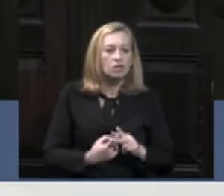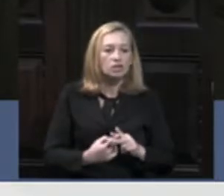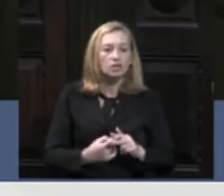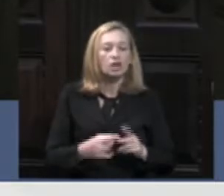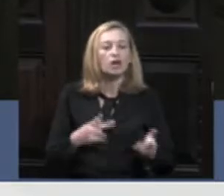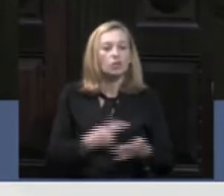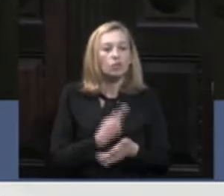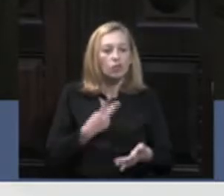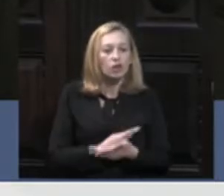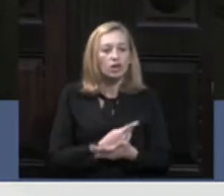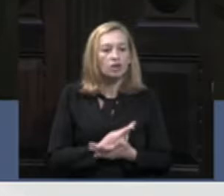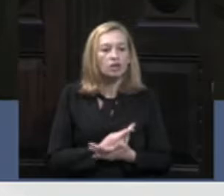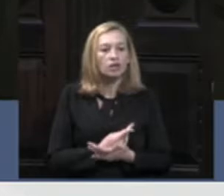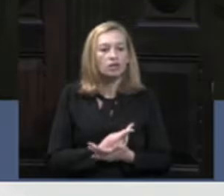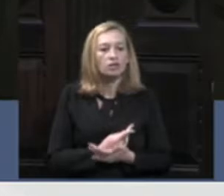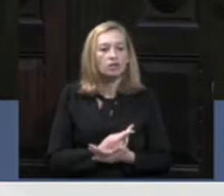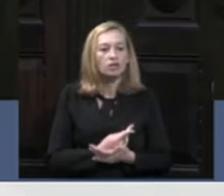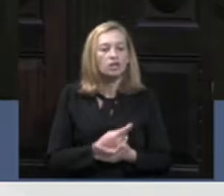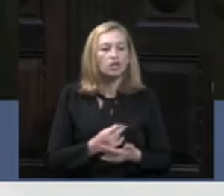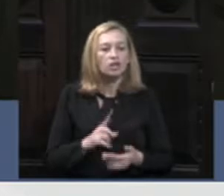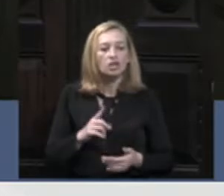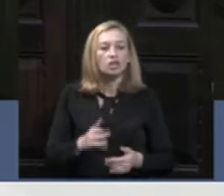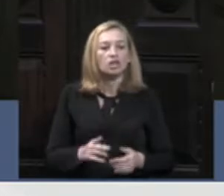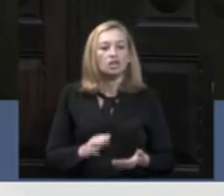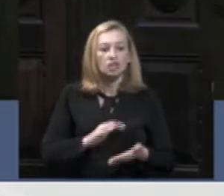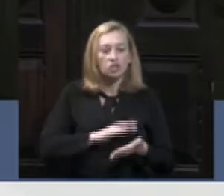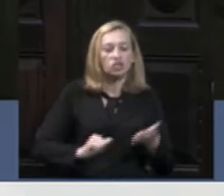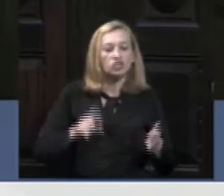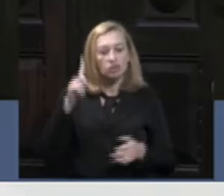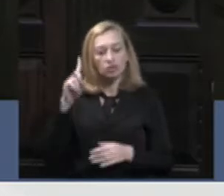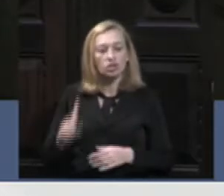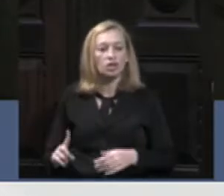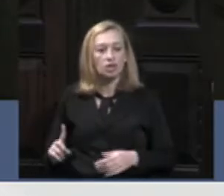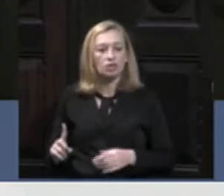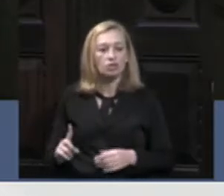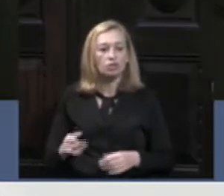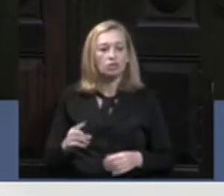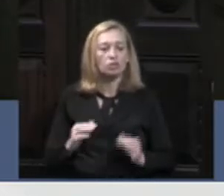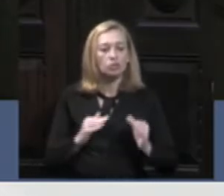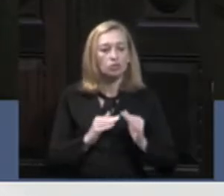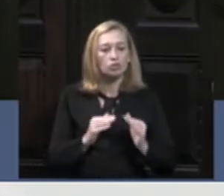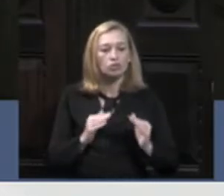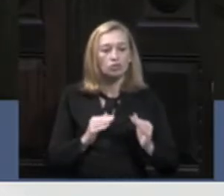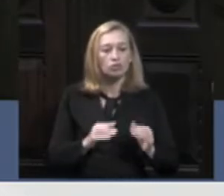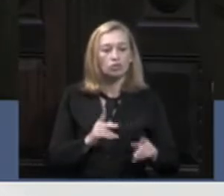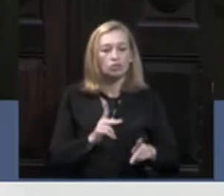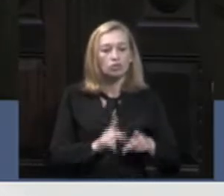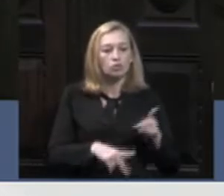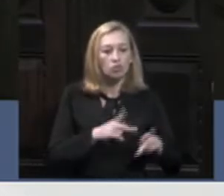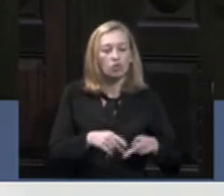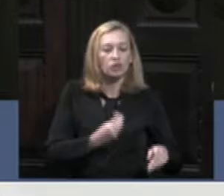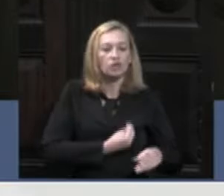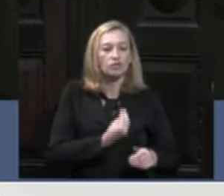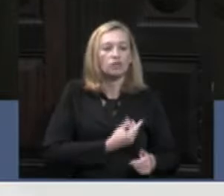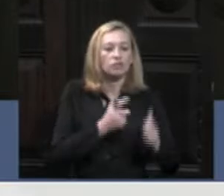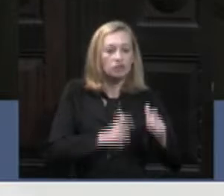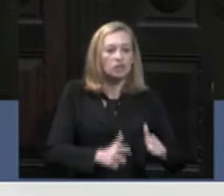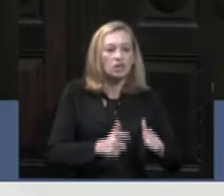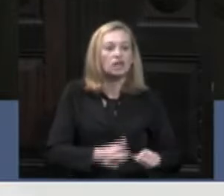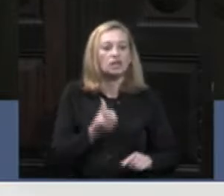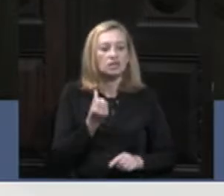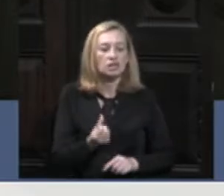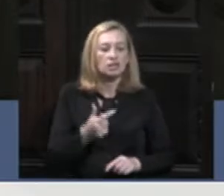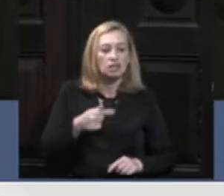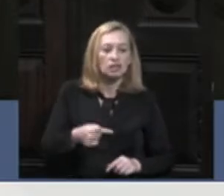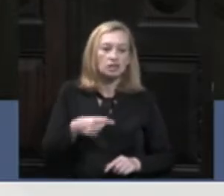atinge, que agride, que retira direito. Nós cadastramos 173 moradores, de quase 200